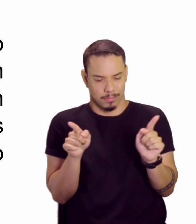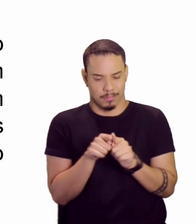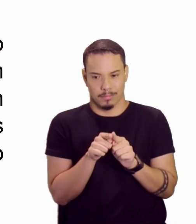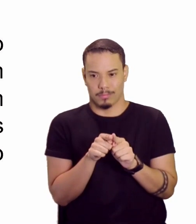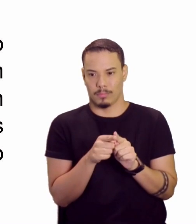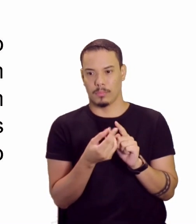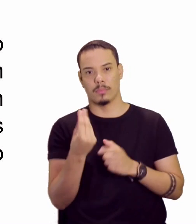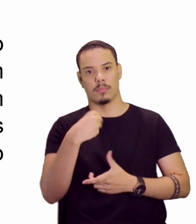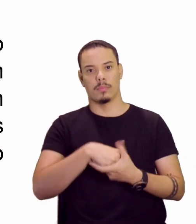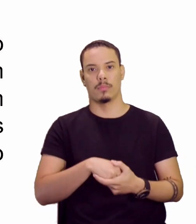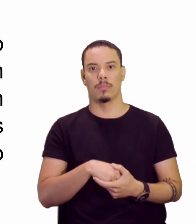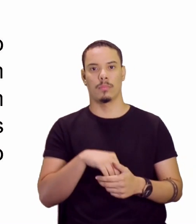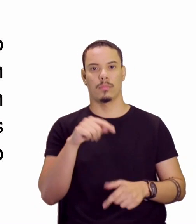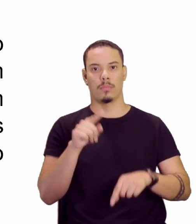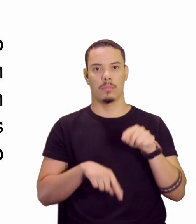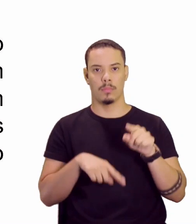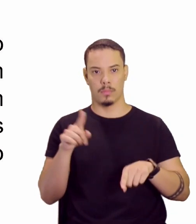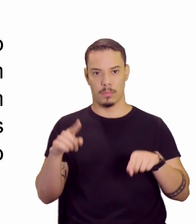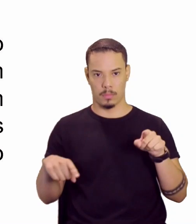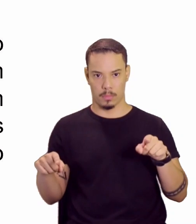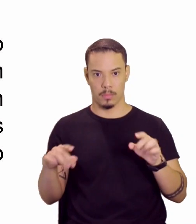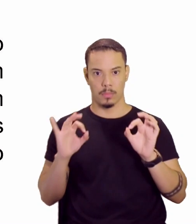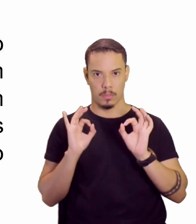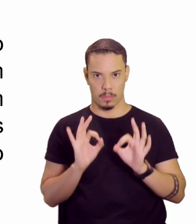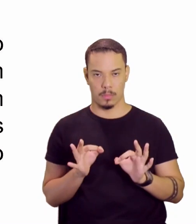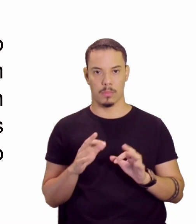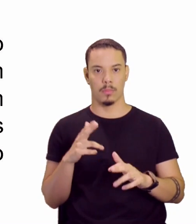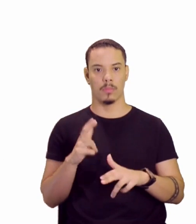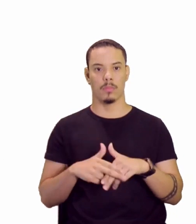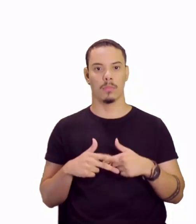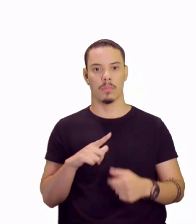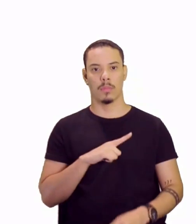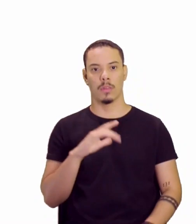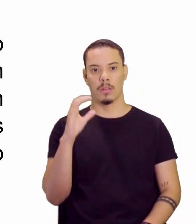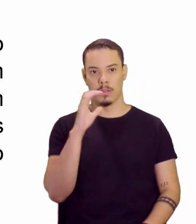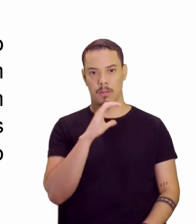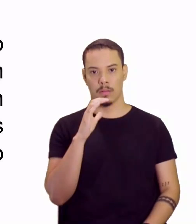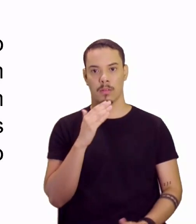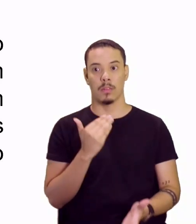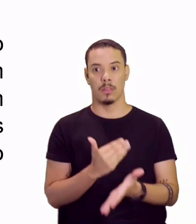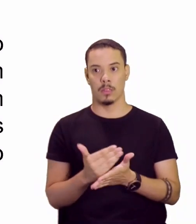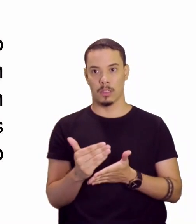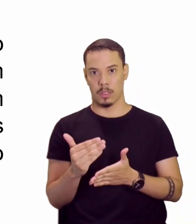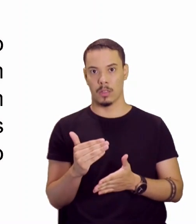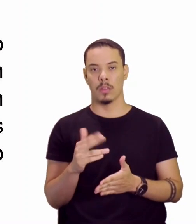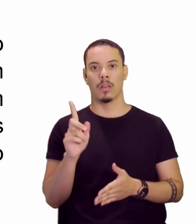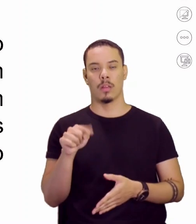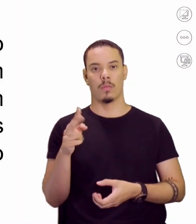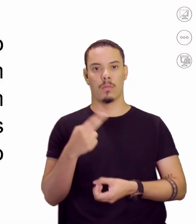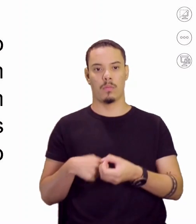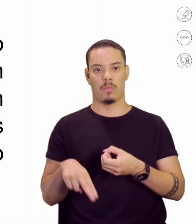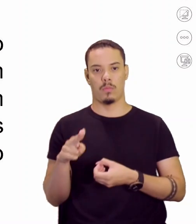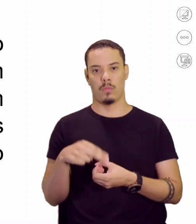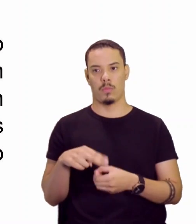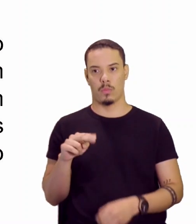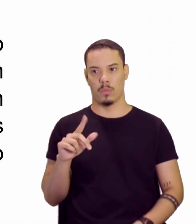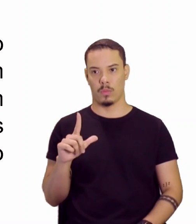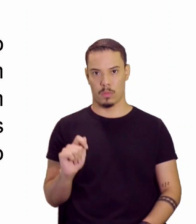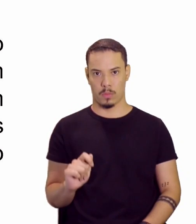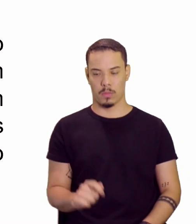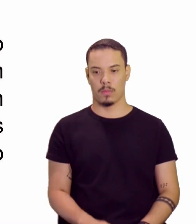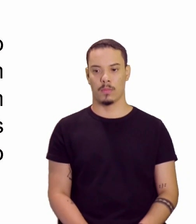movimento uniformemente variado, certo? E aqui a velocidade inicial seria nula, certinho? Deixa eu pegar a canetinha